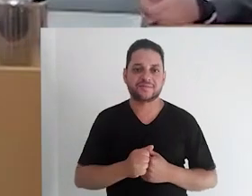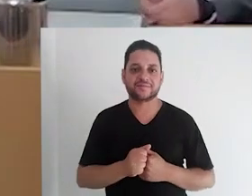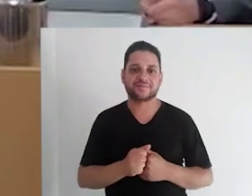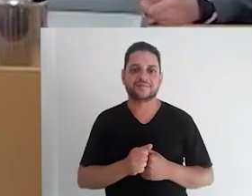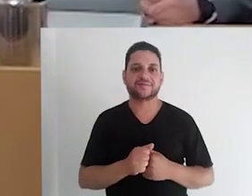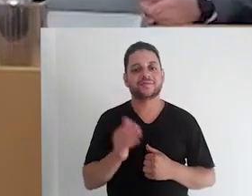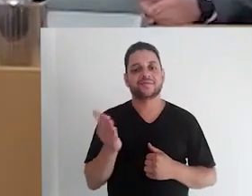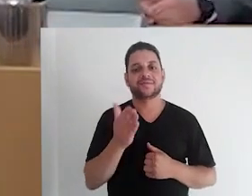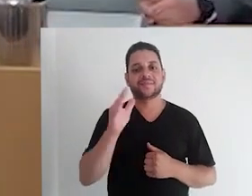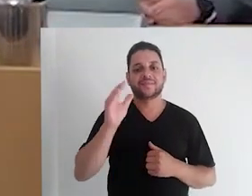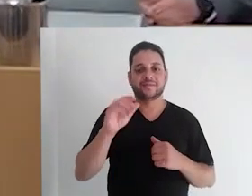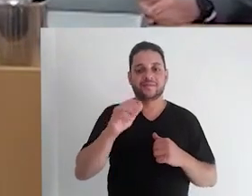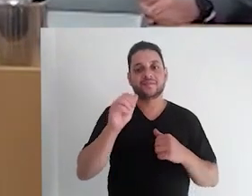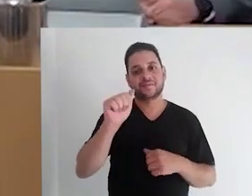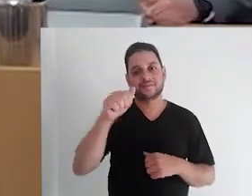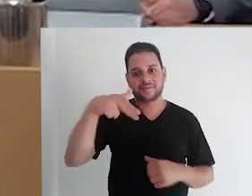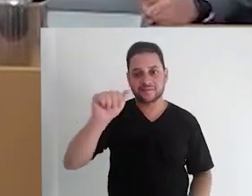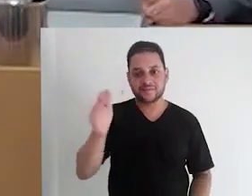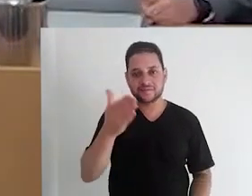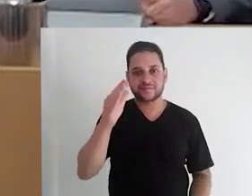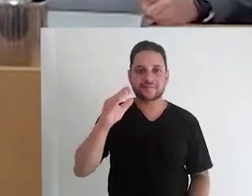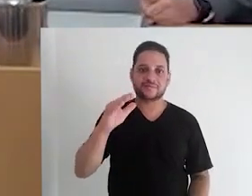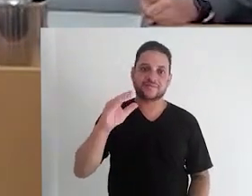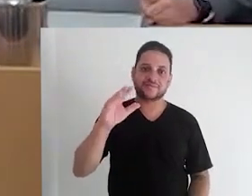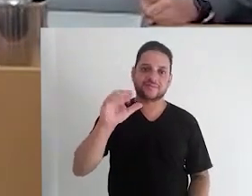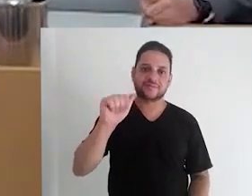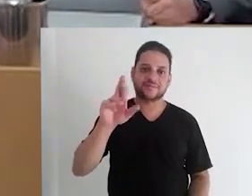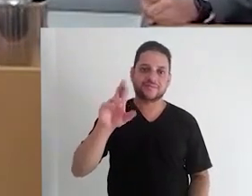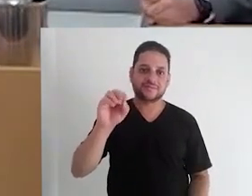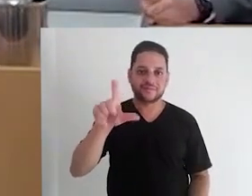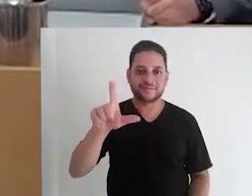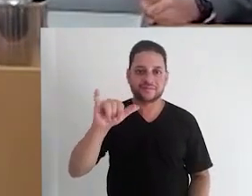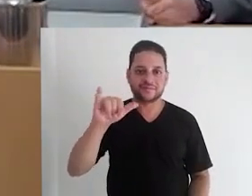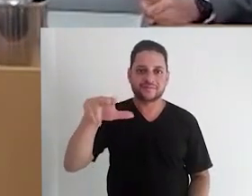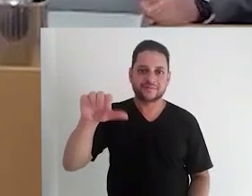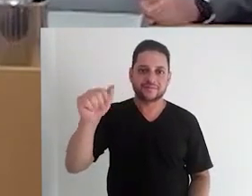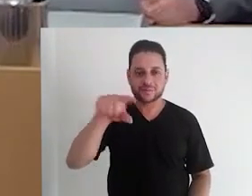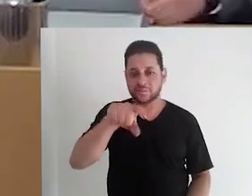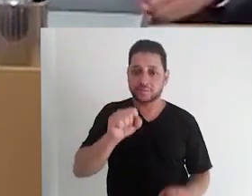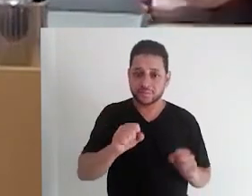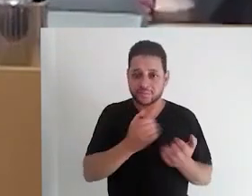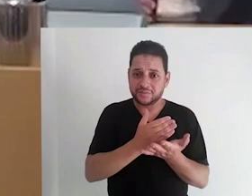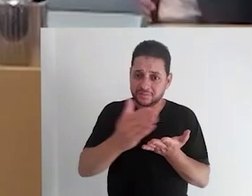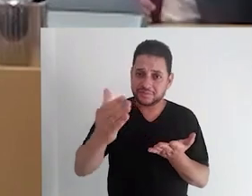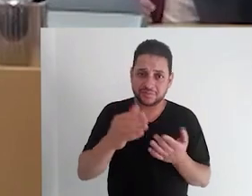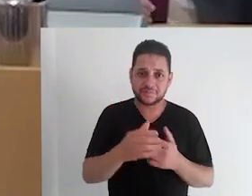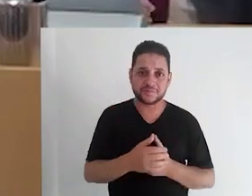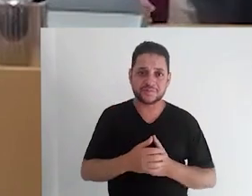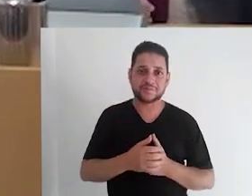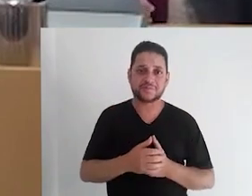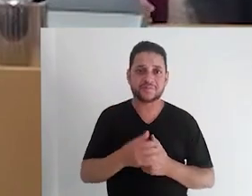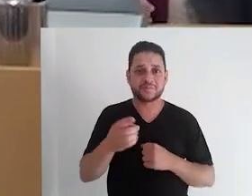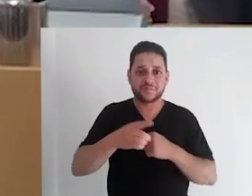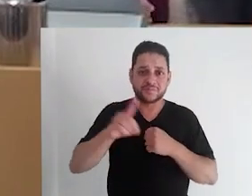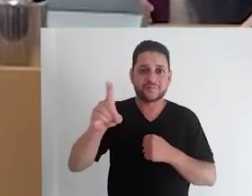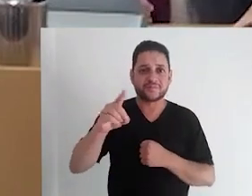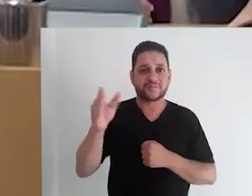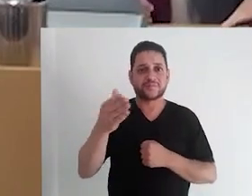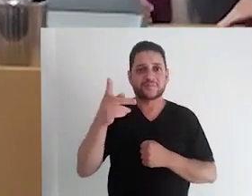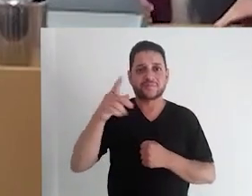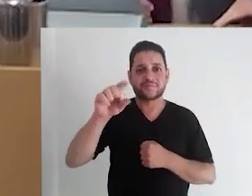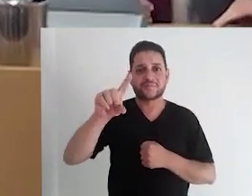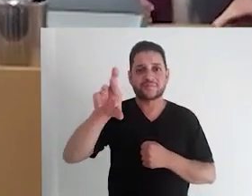Carolina. Ana Clara, perdão. Você pode, lógico. Então, o doutor Pedro